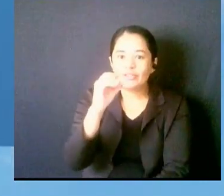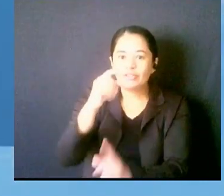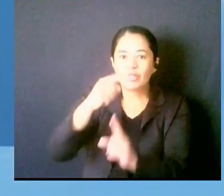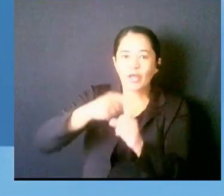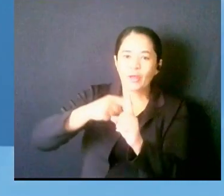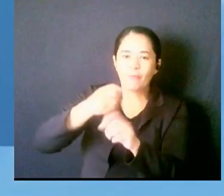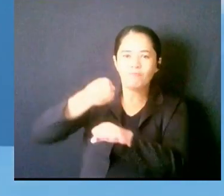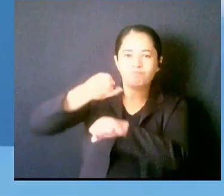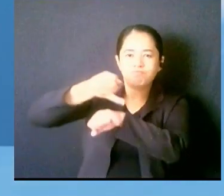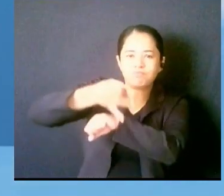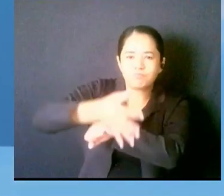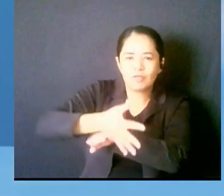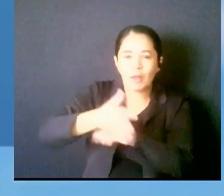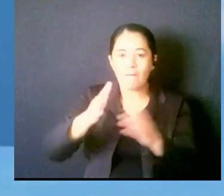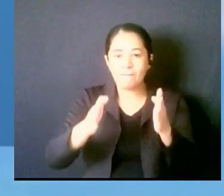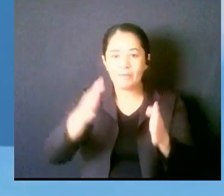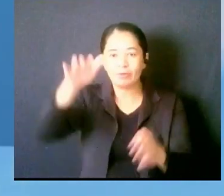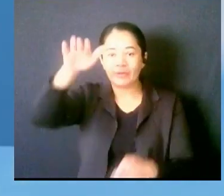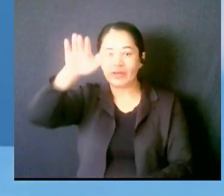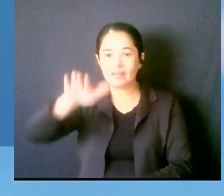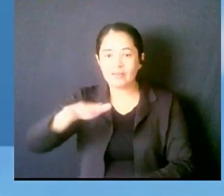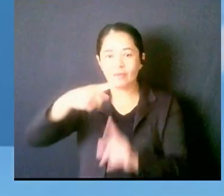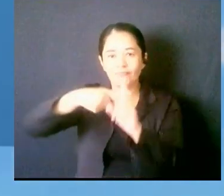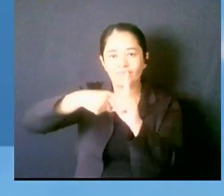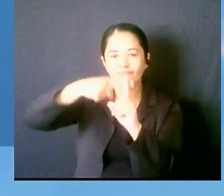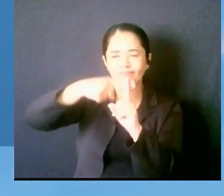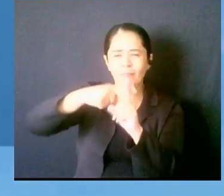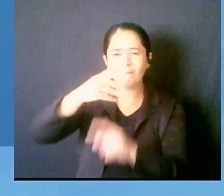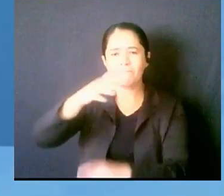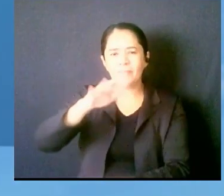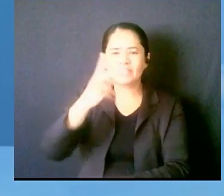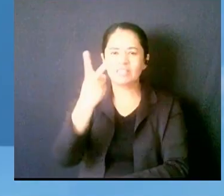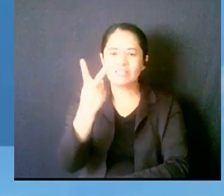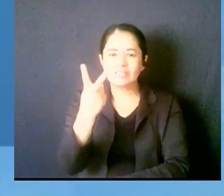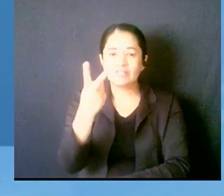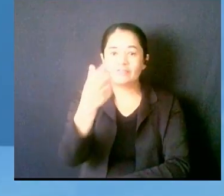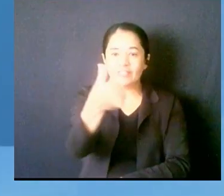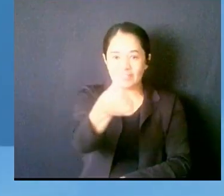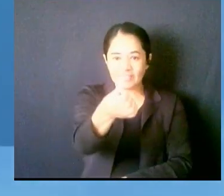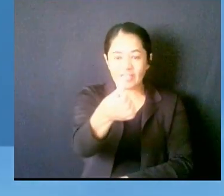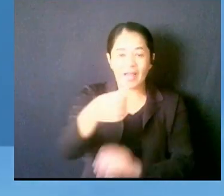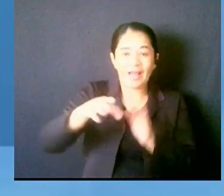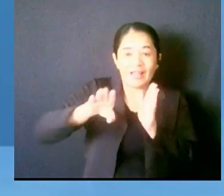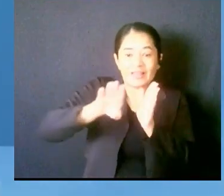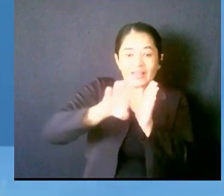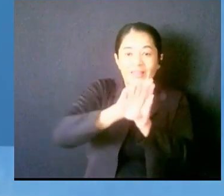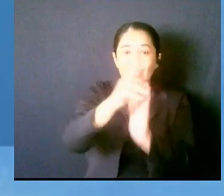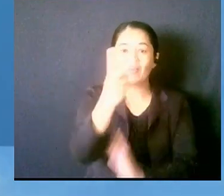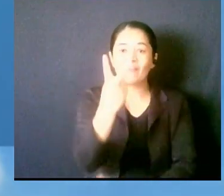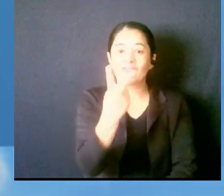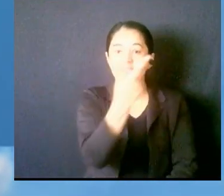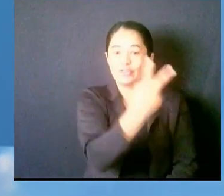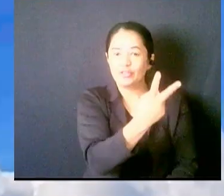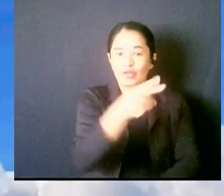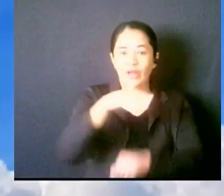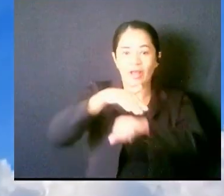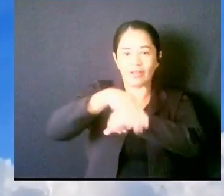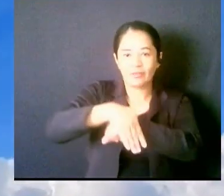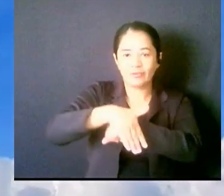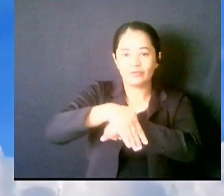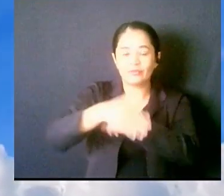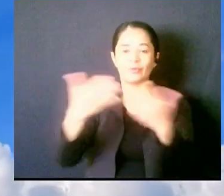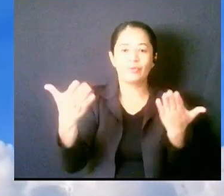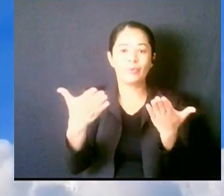período da tarde os termômetros devem marcar 26, chegando a 22 durante a noite. Campinas hoje tem